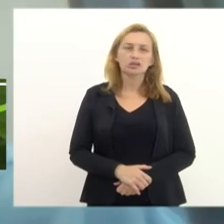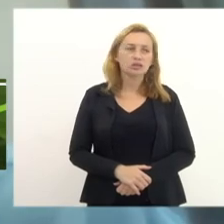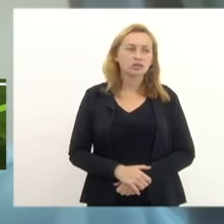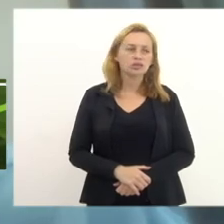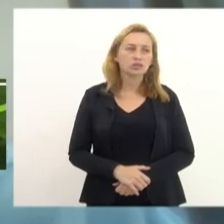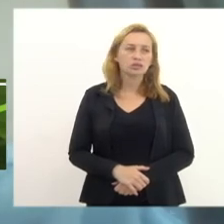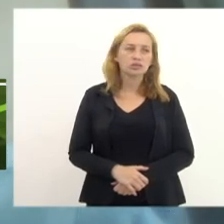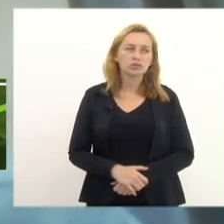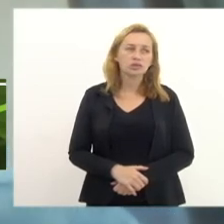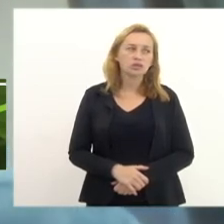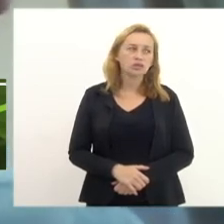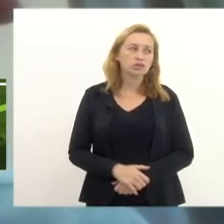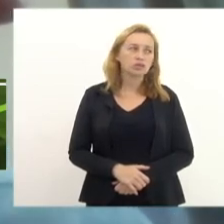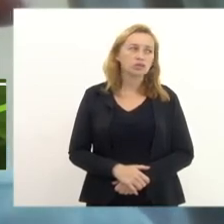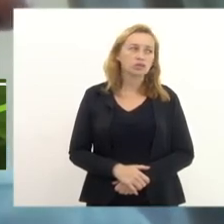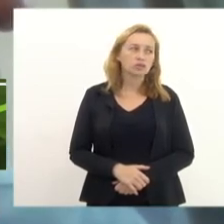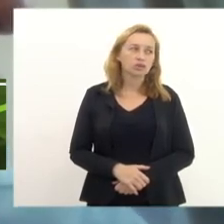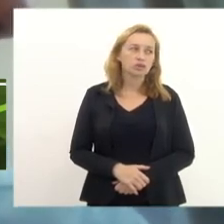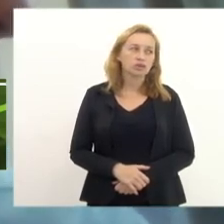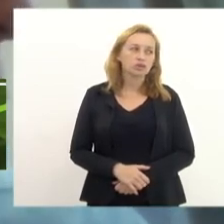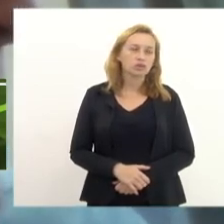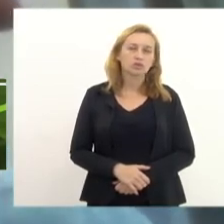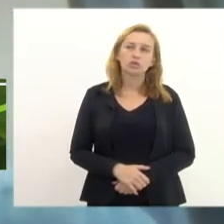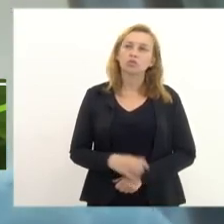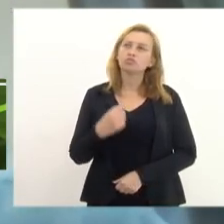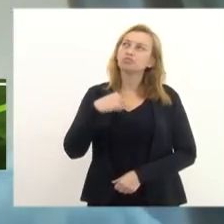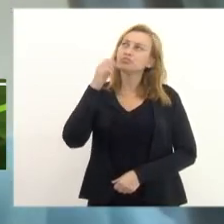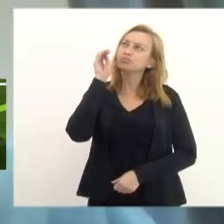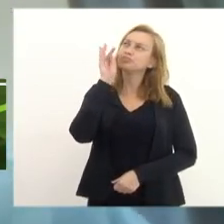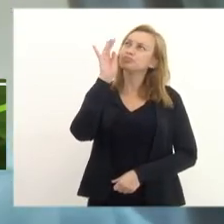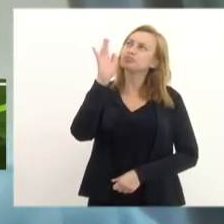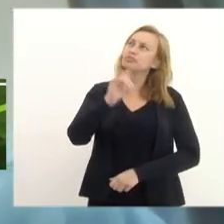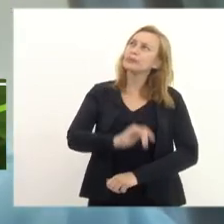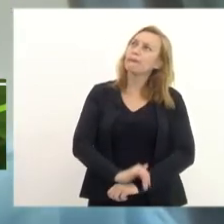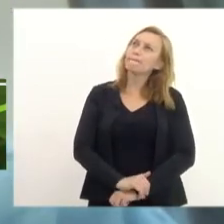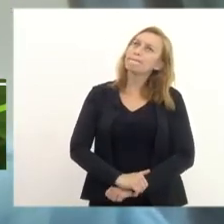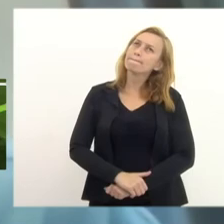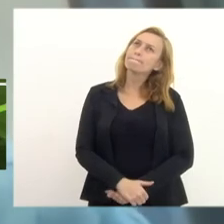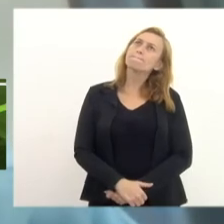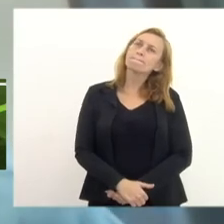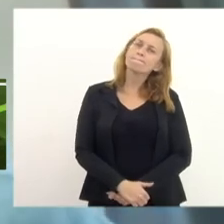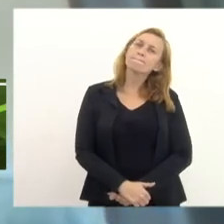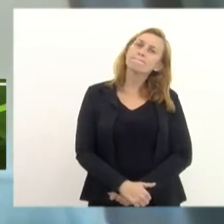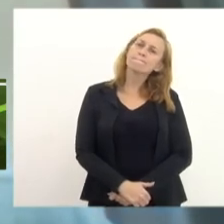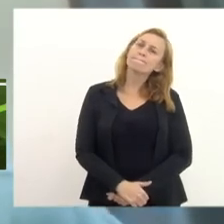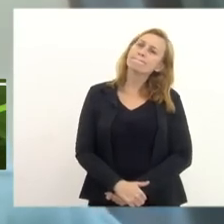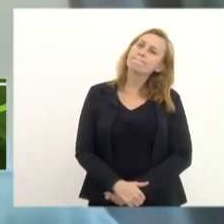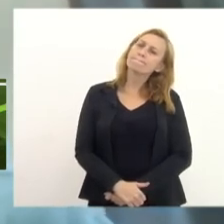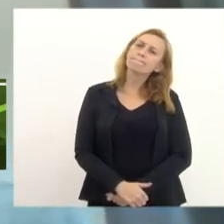assim, eu fico aqui imaginando, fico falando de